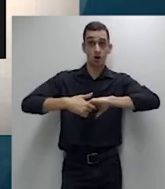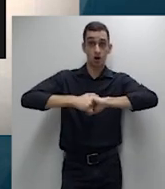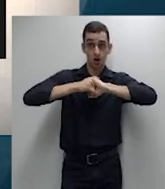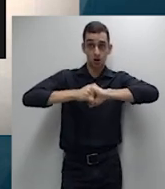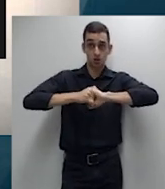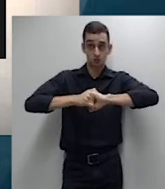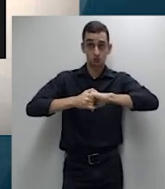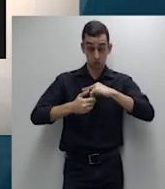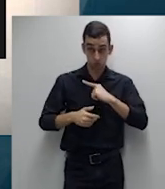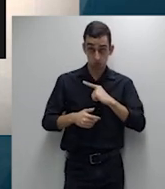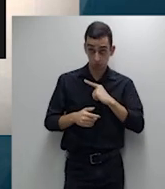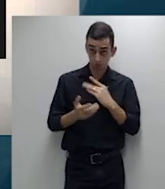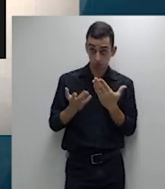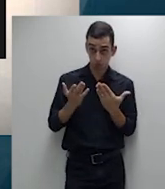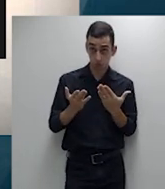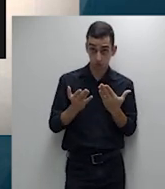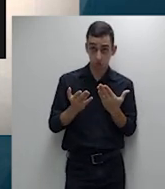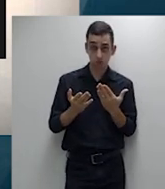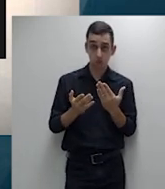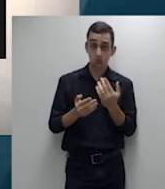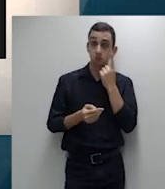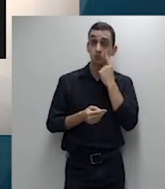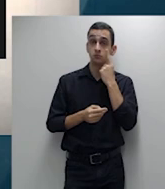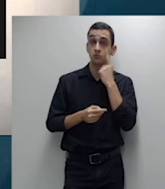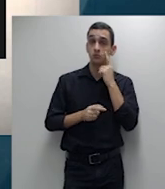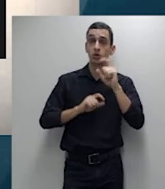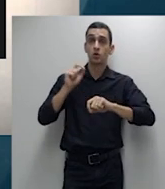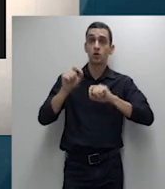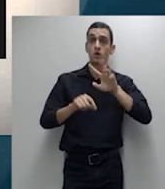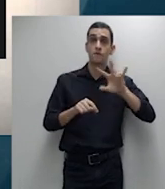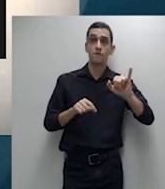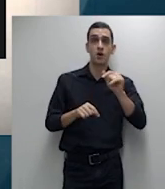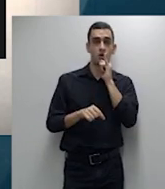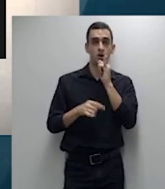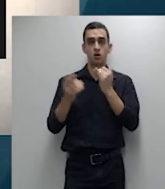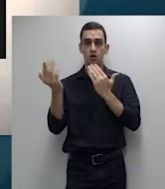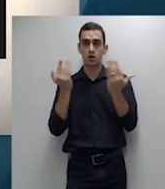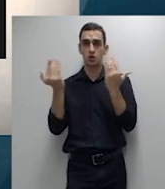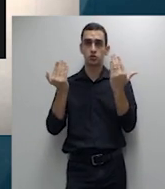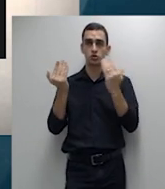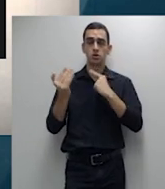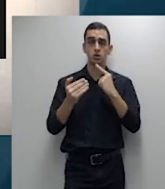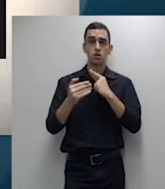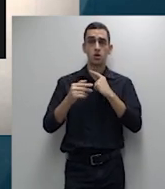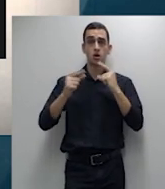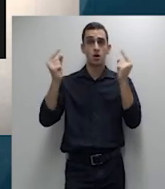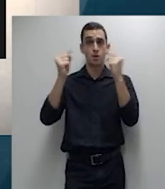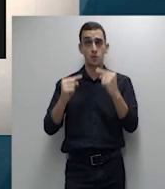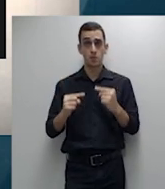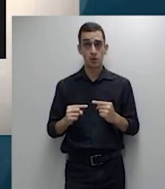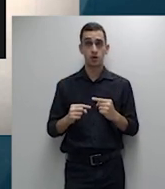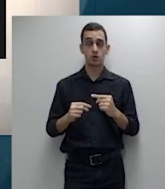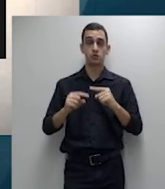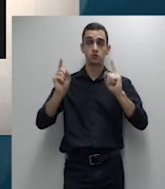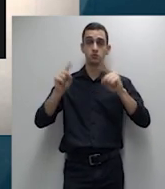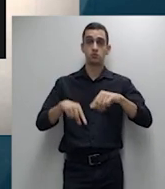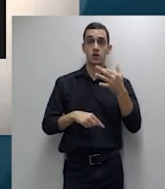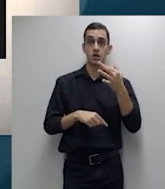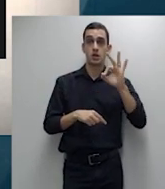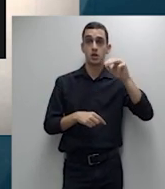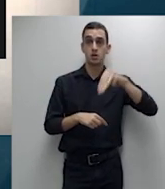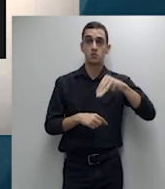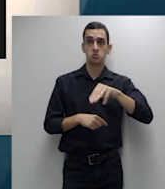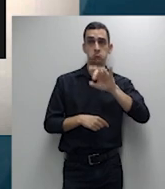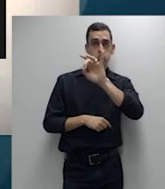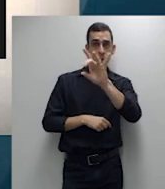havendo acordo e o que pararia por analogia o amigo dos acordos como sócia e daria 10 minutos para